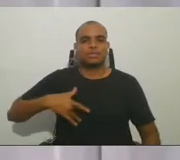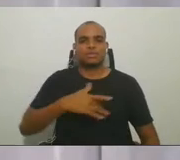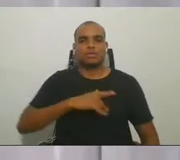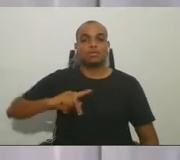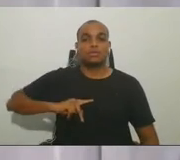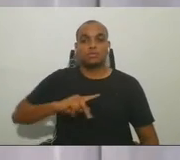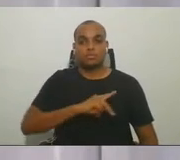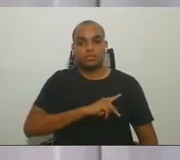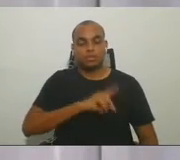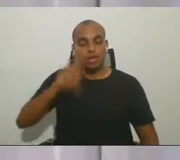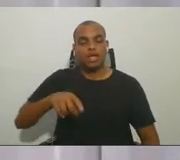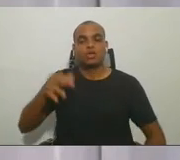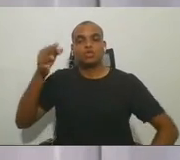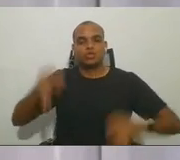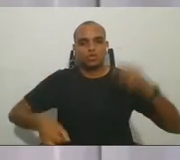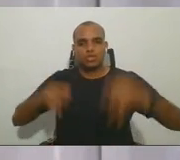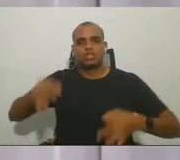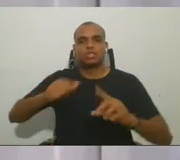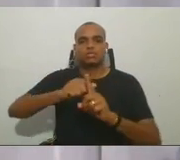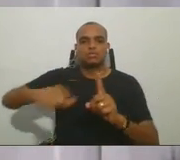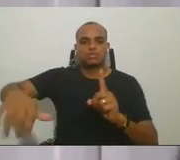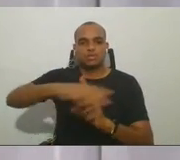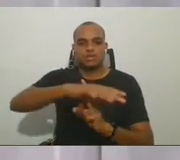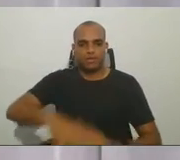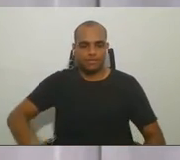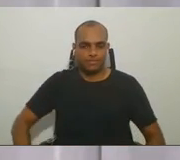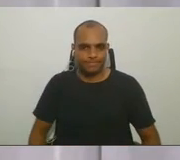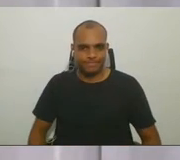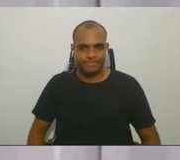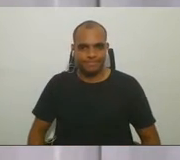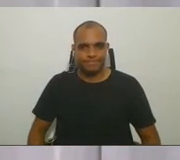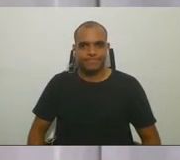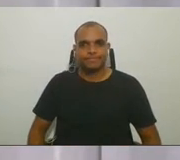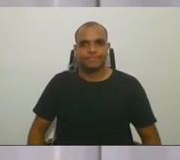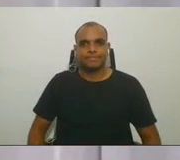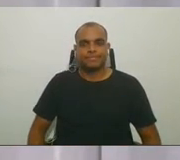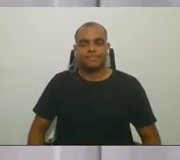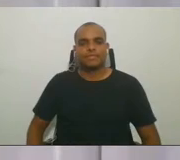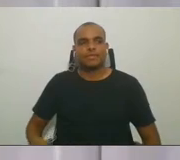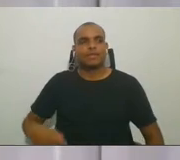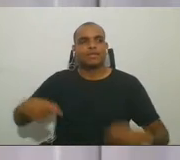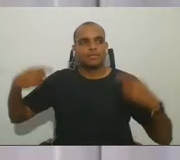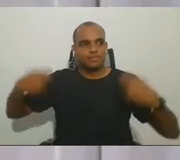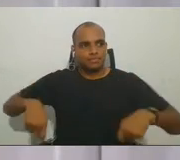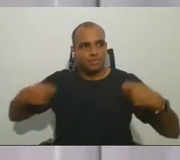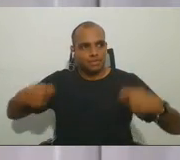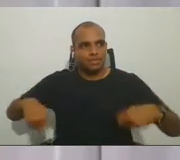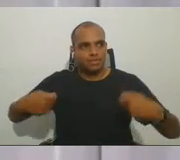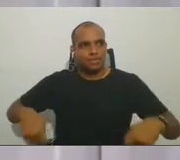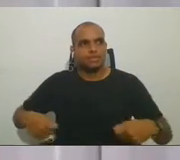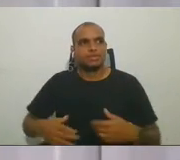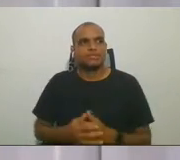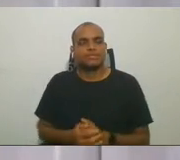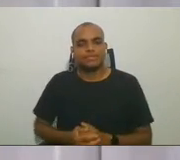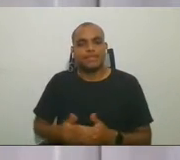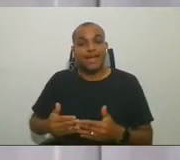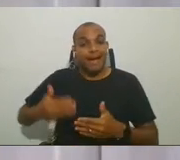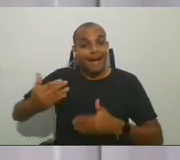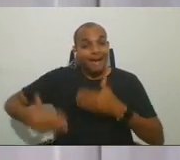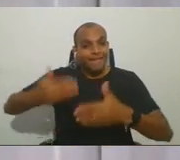de justiça social. Senão, é um avanço decisivo